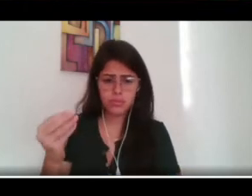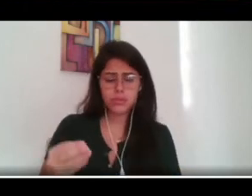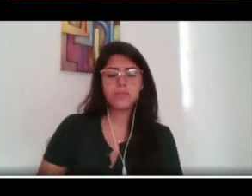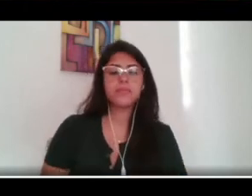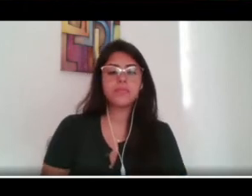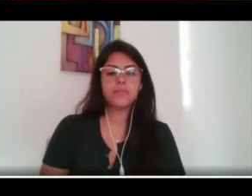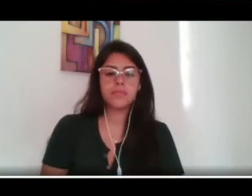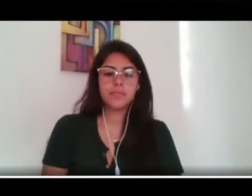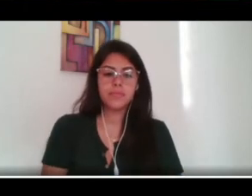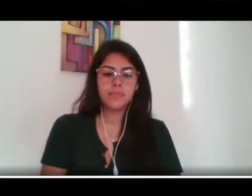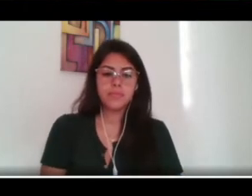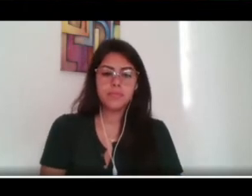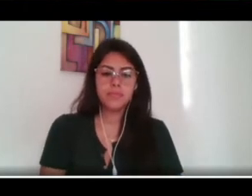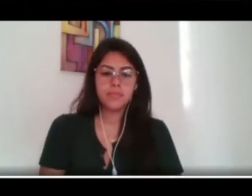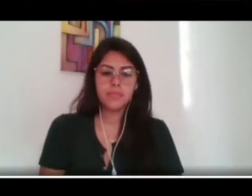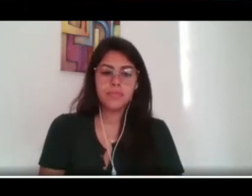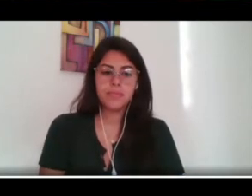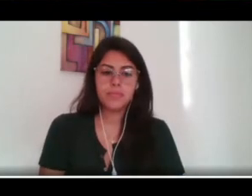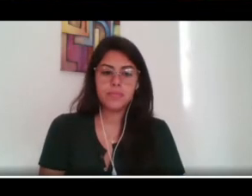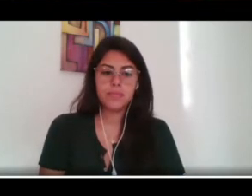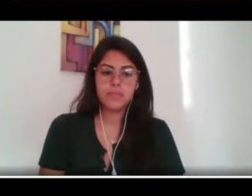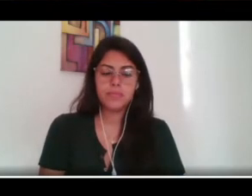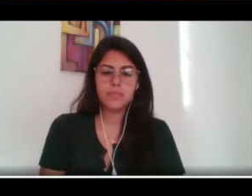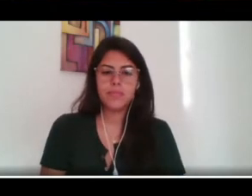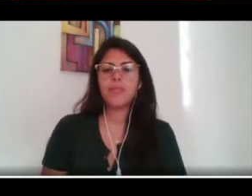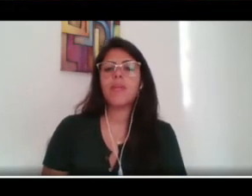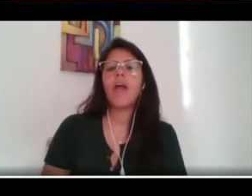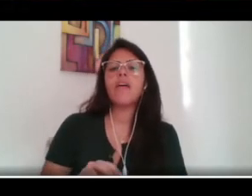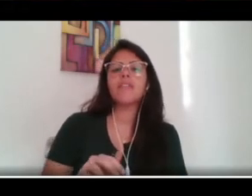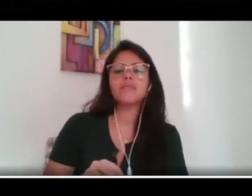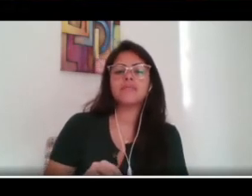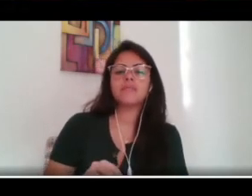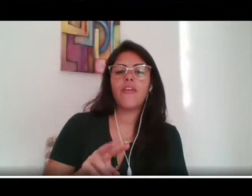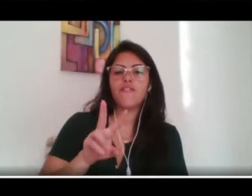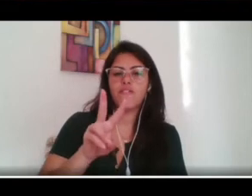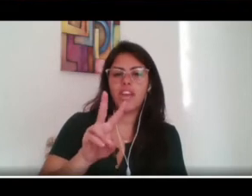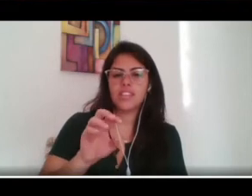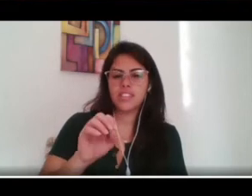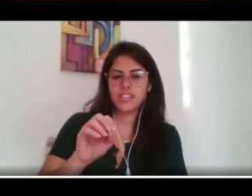não muda, é 25,2 metros por segundo.